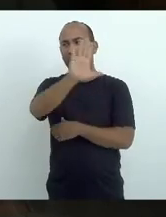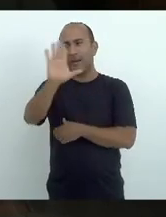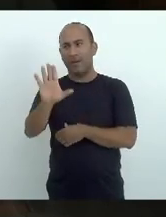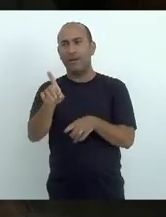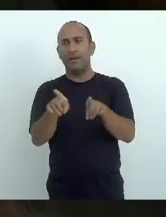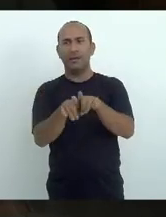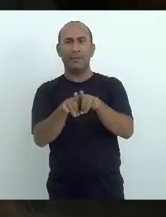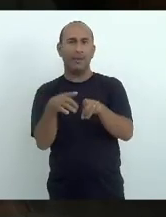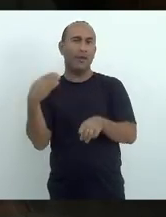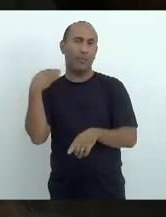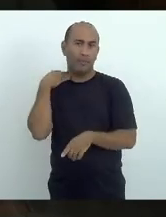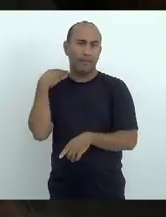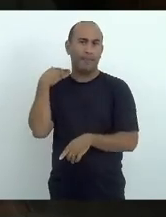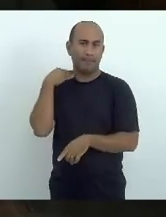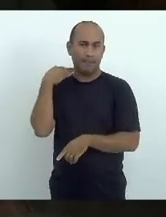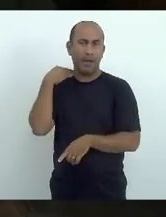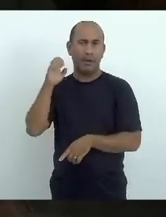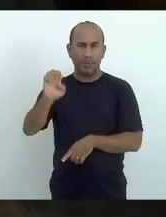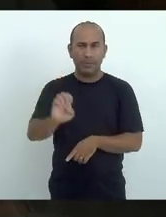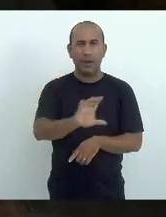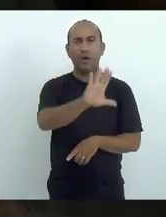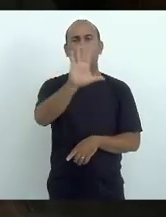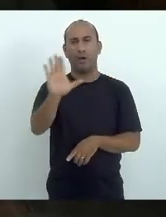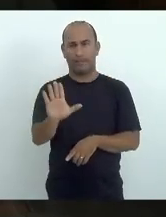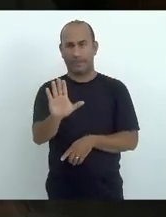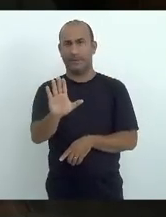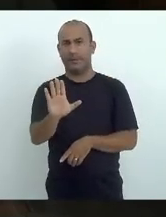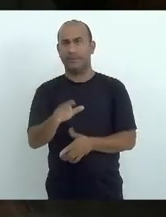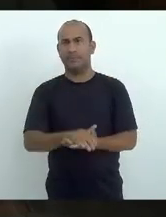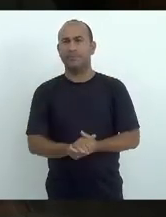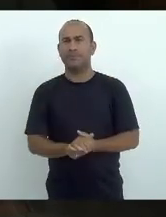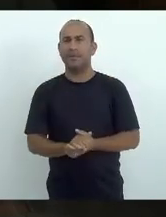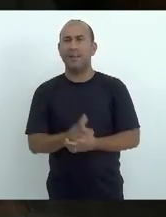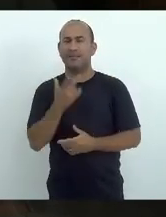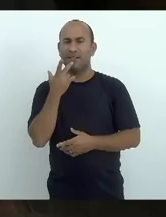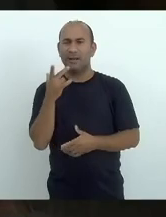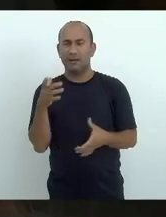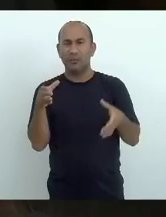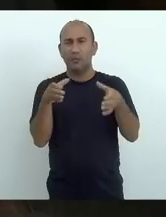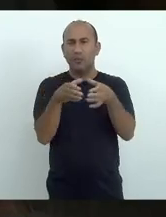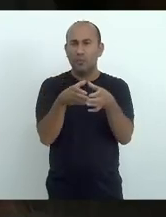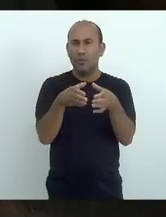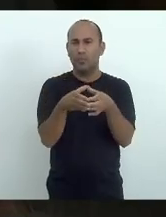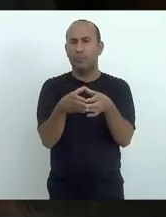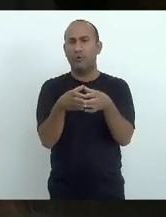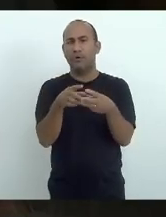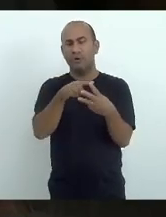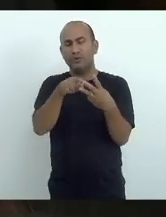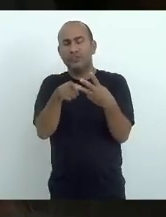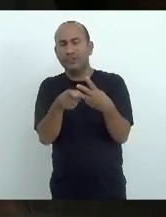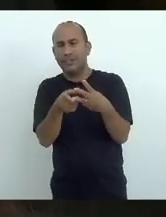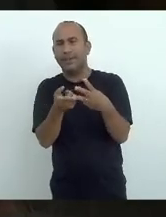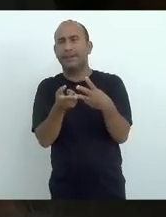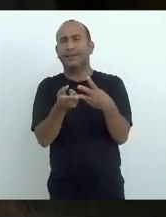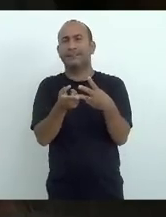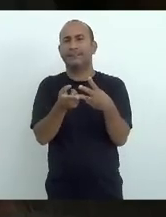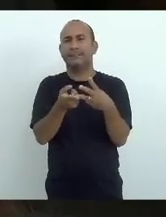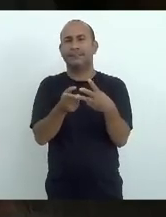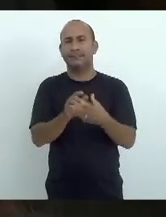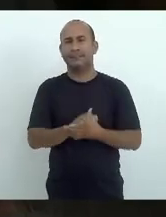Banco Europeu. O Banco Europeu. Então, o Banco Europeu, a Comissão Europeia e o FMI